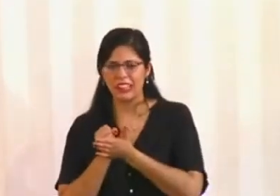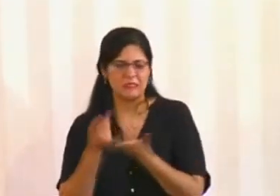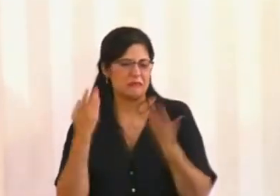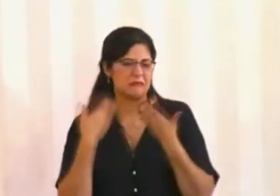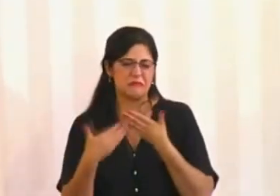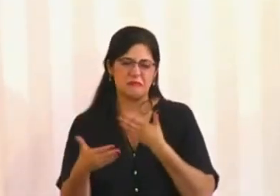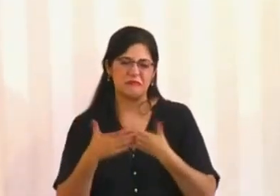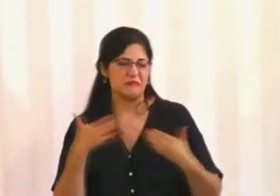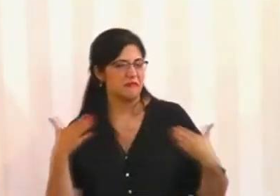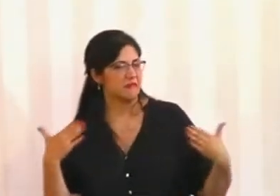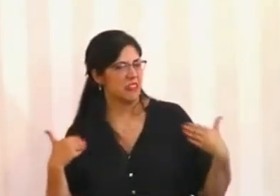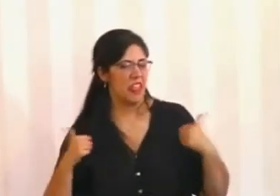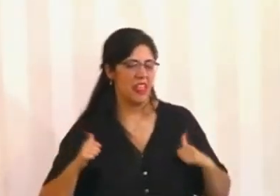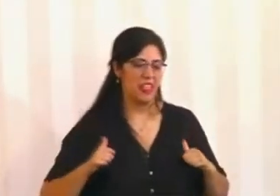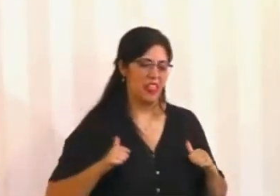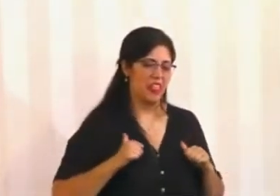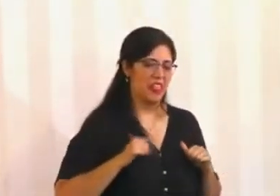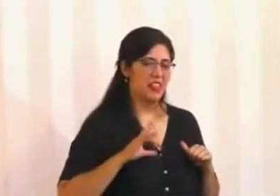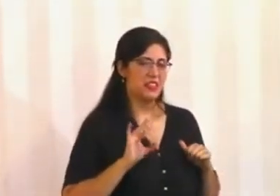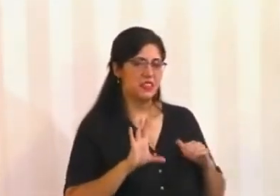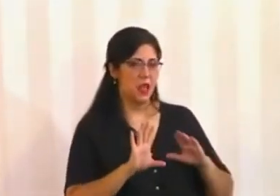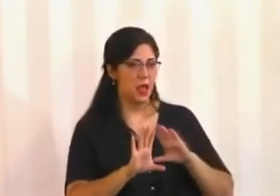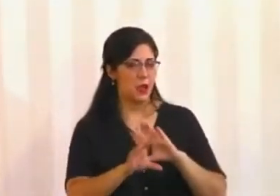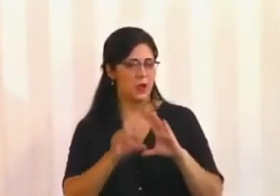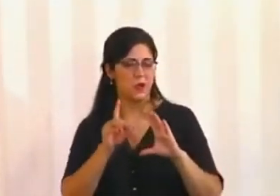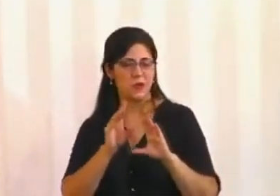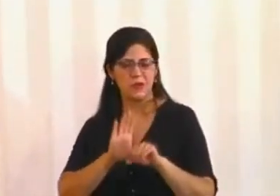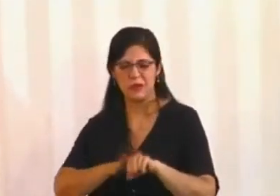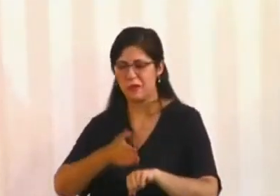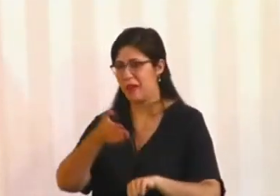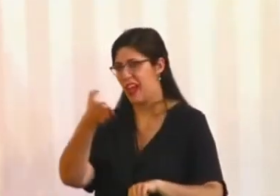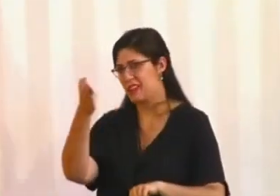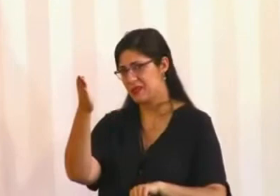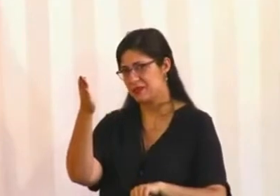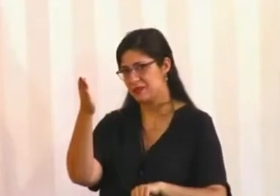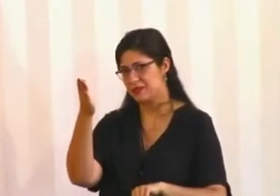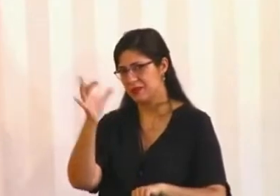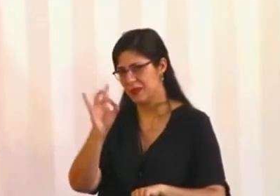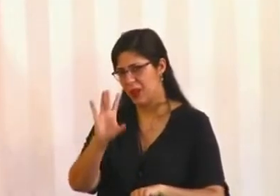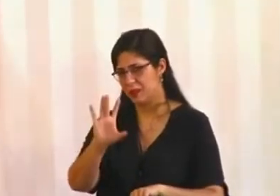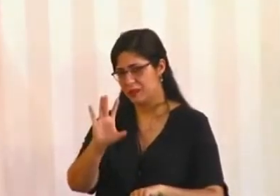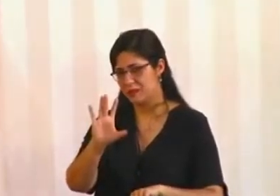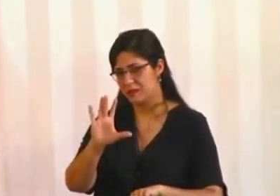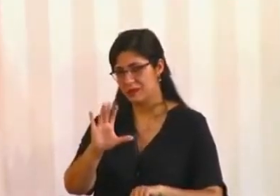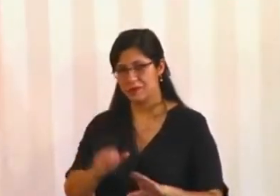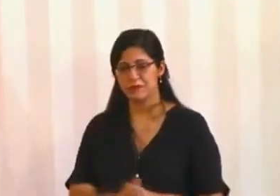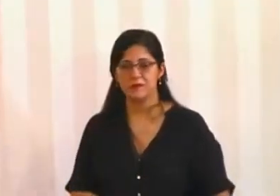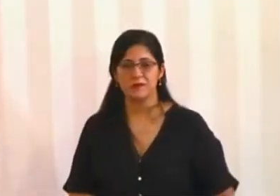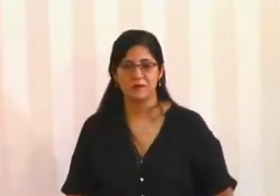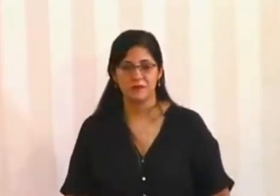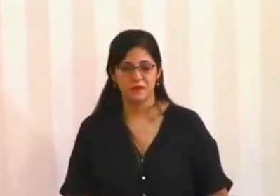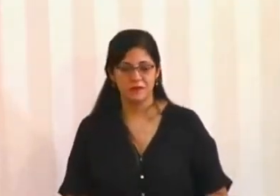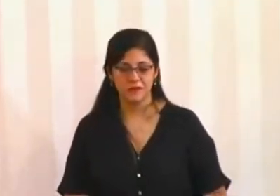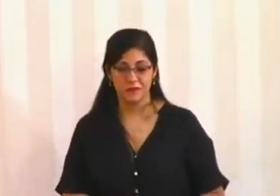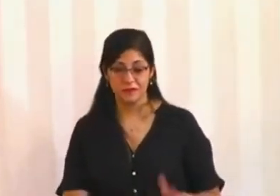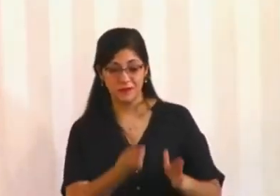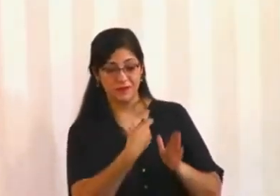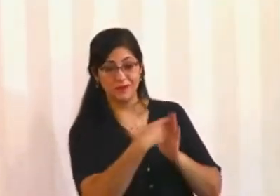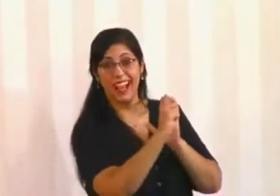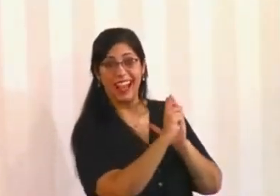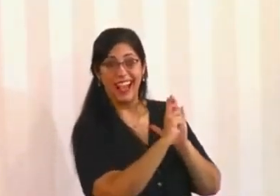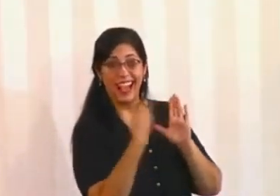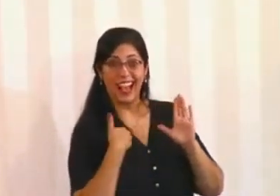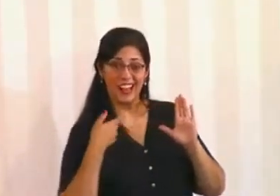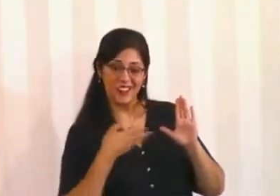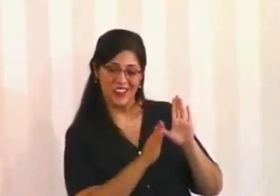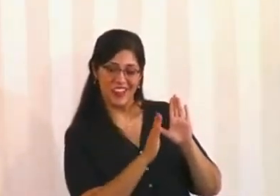Você acha que Deus te trouxe hoje aqui só para ser mais um culto na sua agenda eclesiástica? Deus te trouxe hoje aqui para te